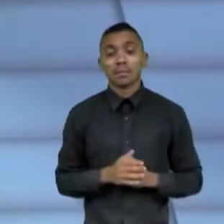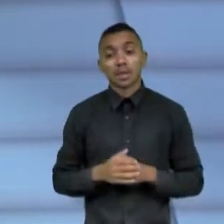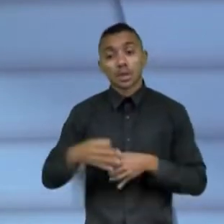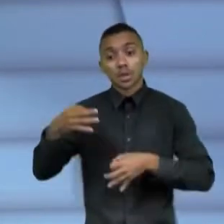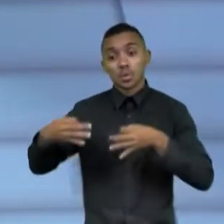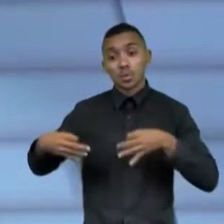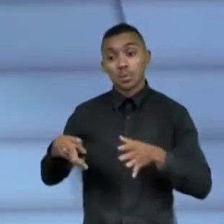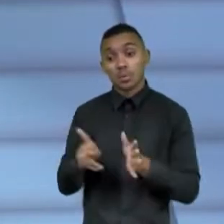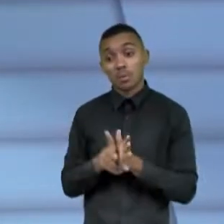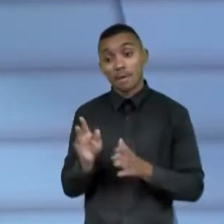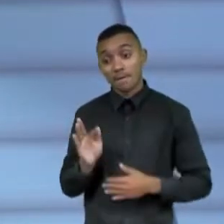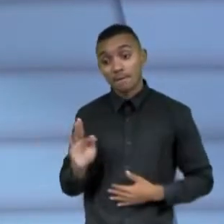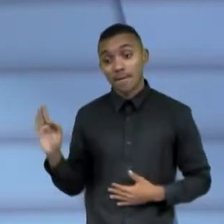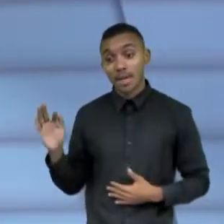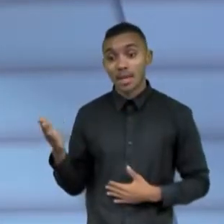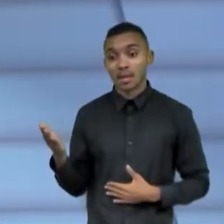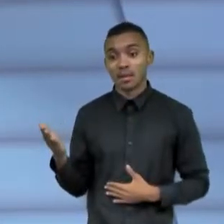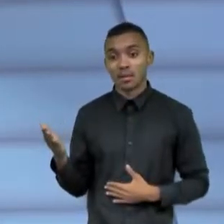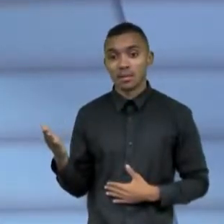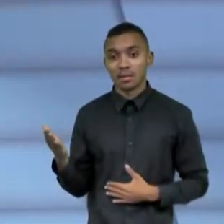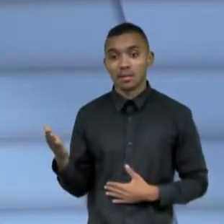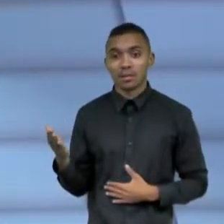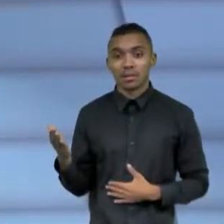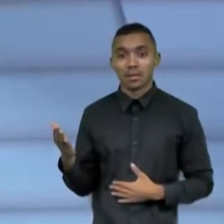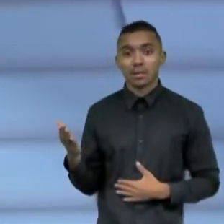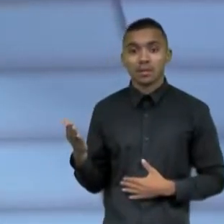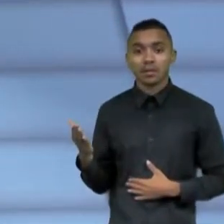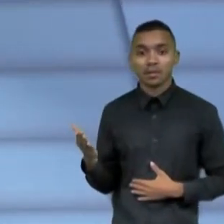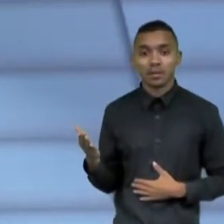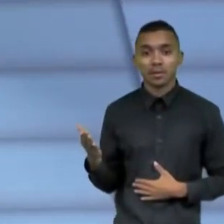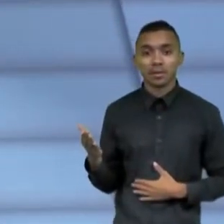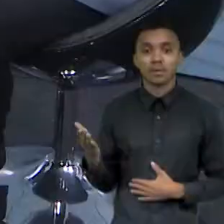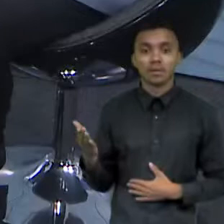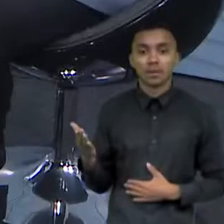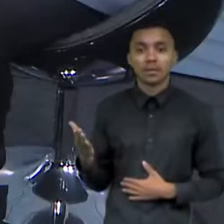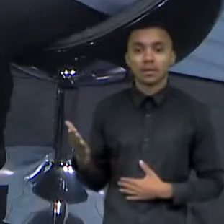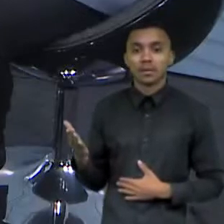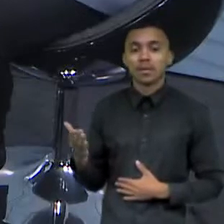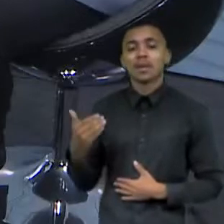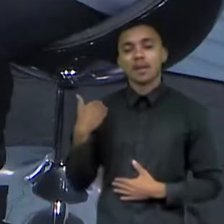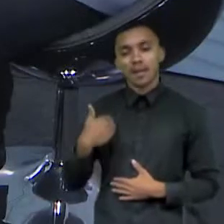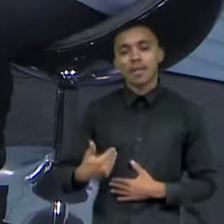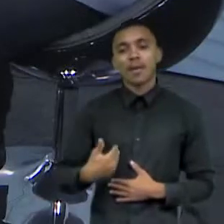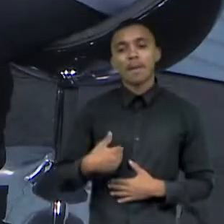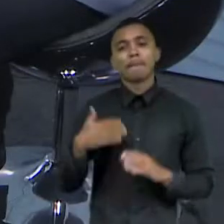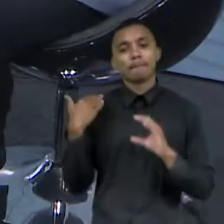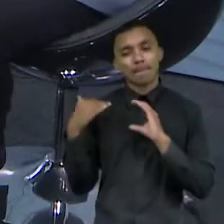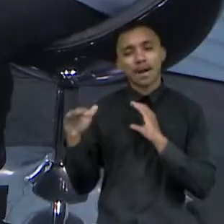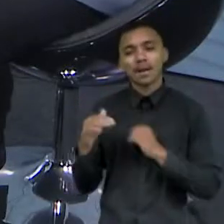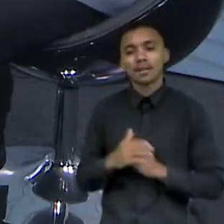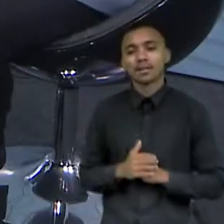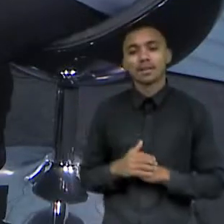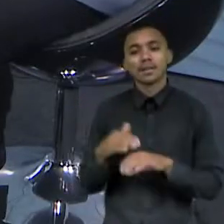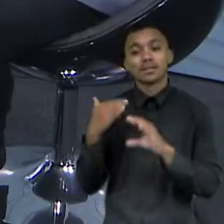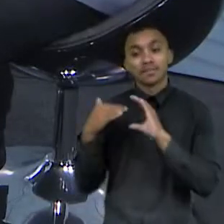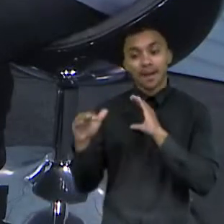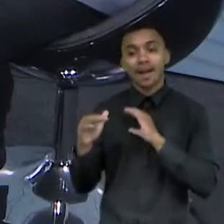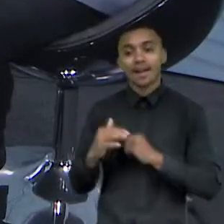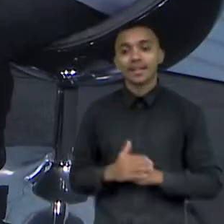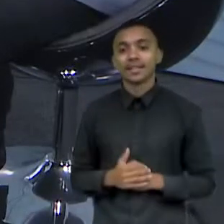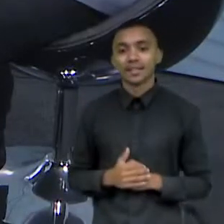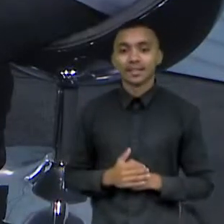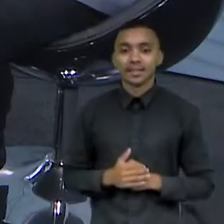federal. Inclusive com vários vícios. Eu vou até procurar essa decisão para eu te passo. A gente passa. Para eu ler o teor desse despacho. Sim.